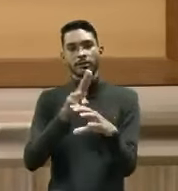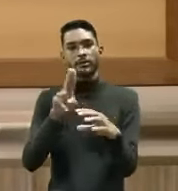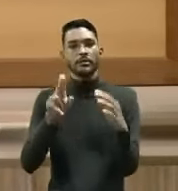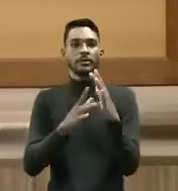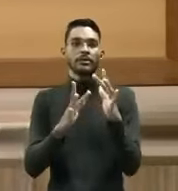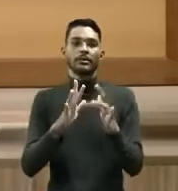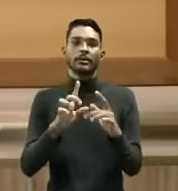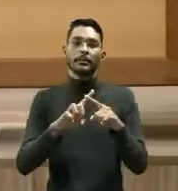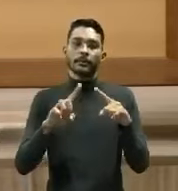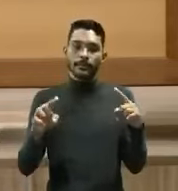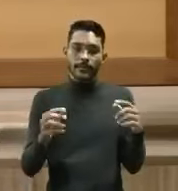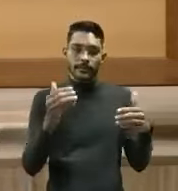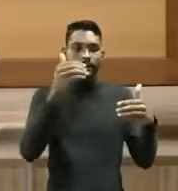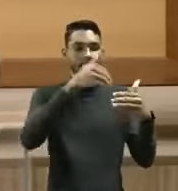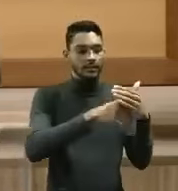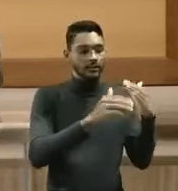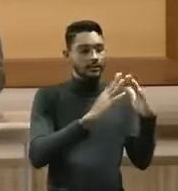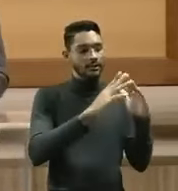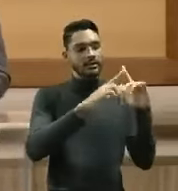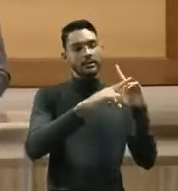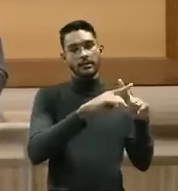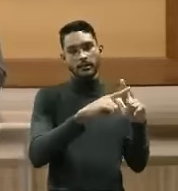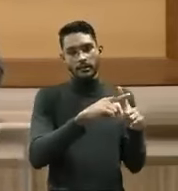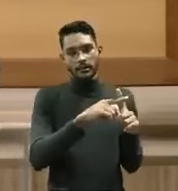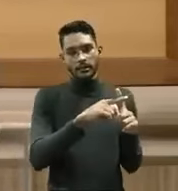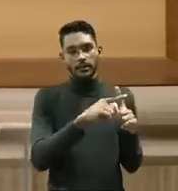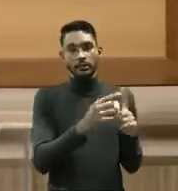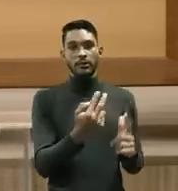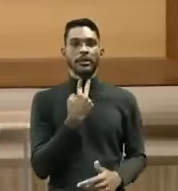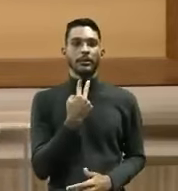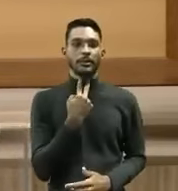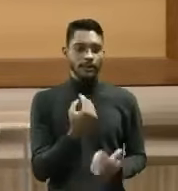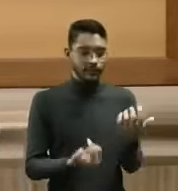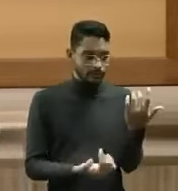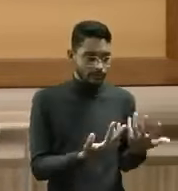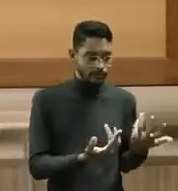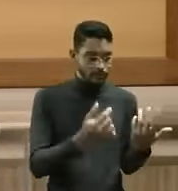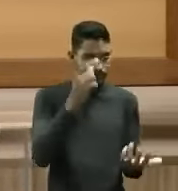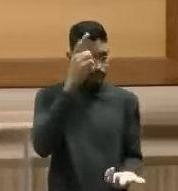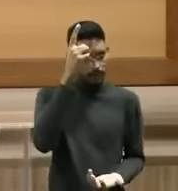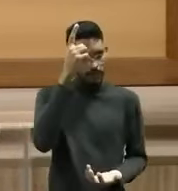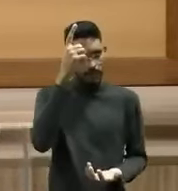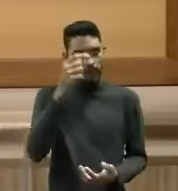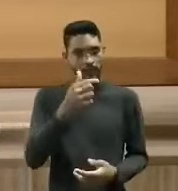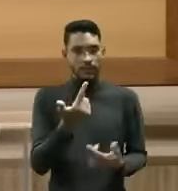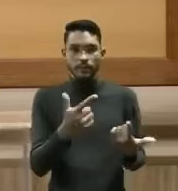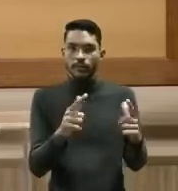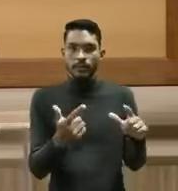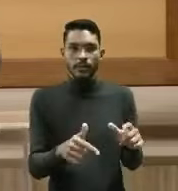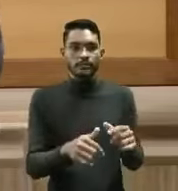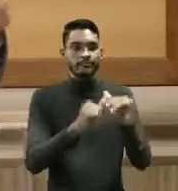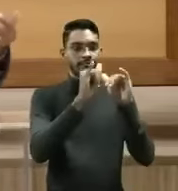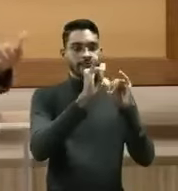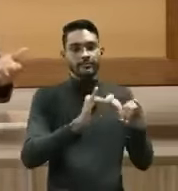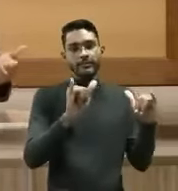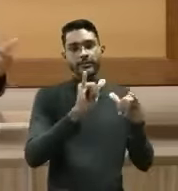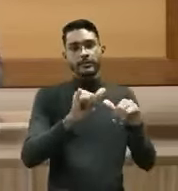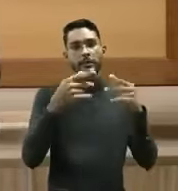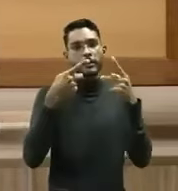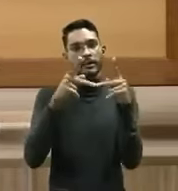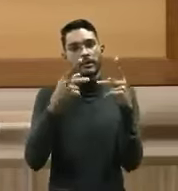jogatina nela não se pode falar no inferno nela não tem mensagem sobre santidade nela não existe o